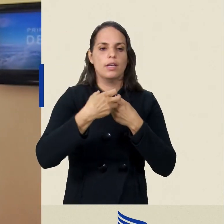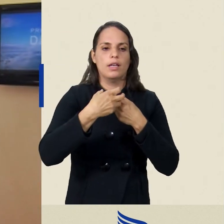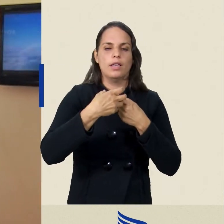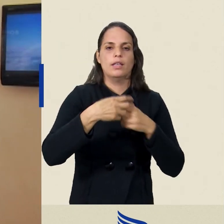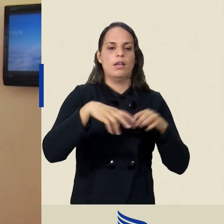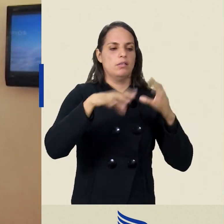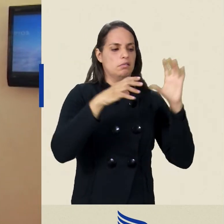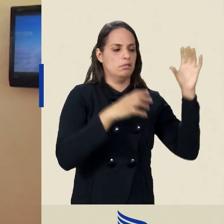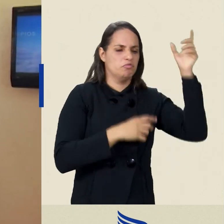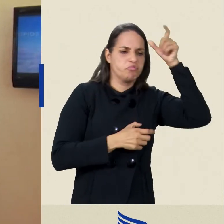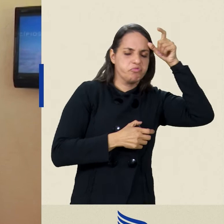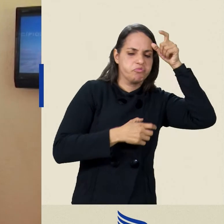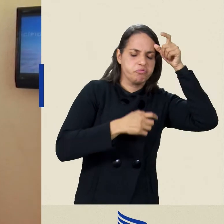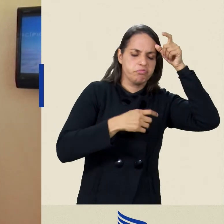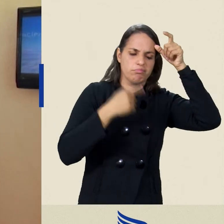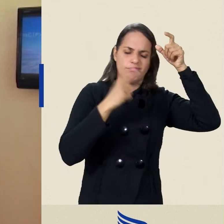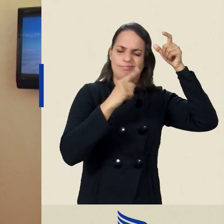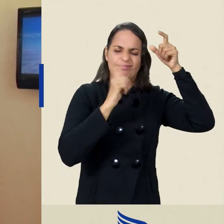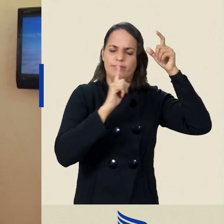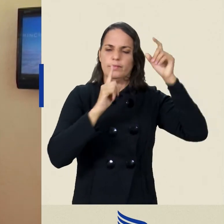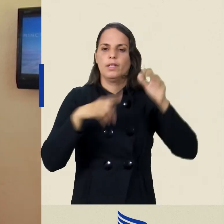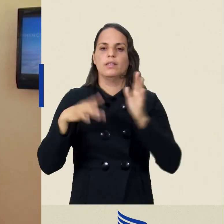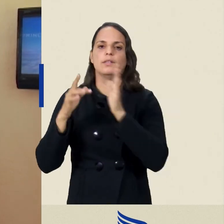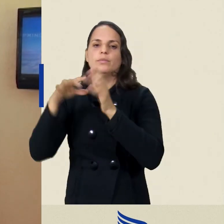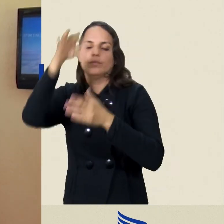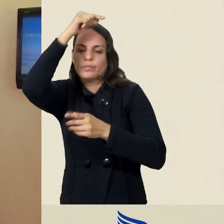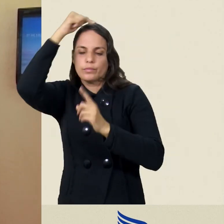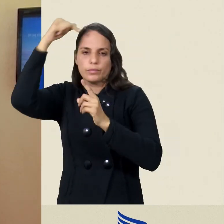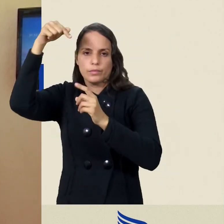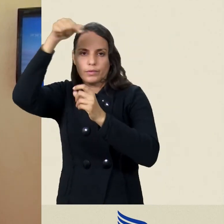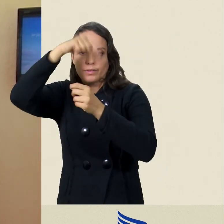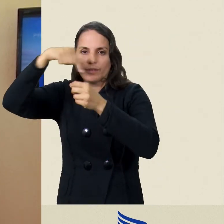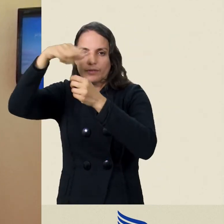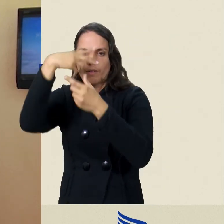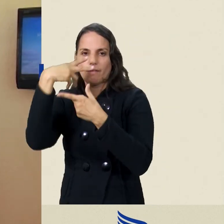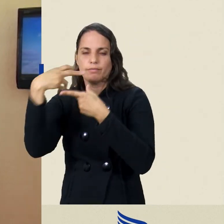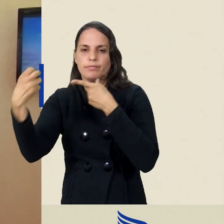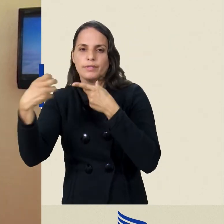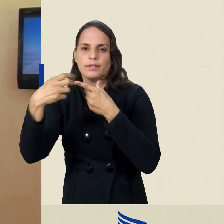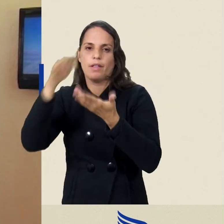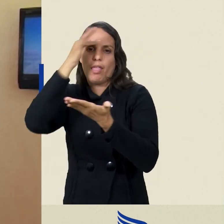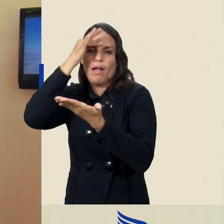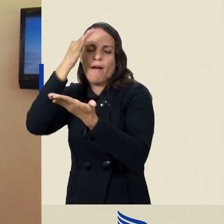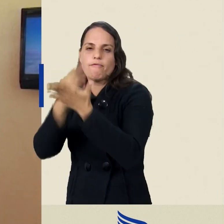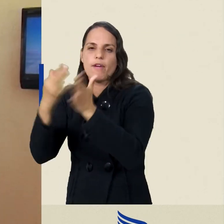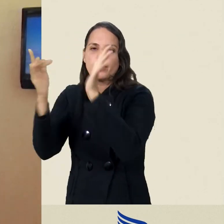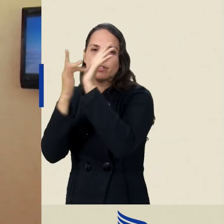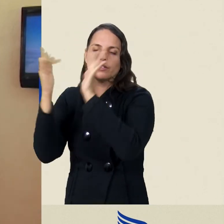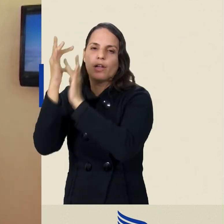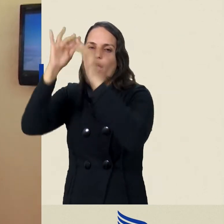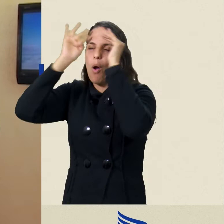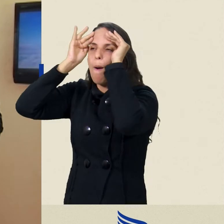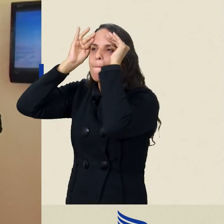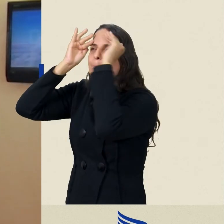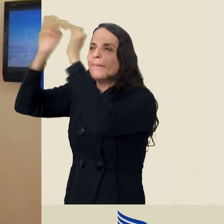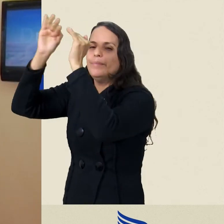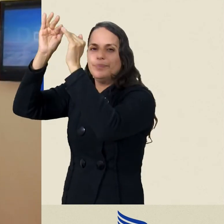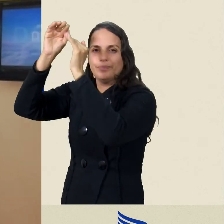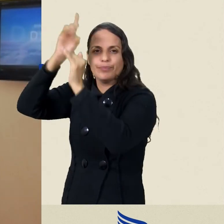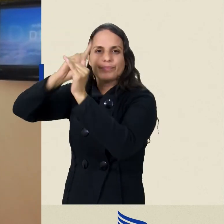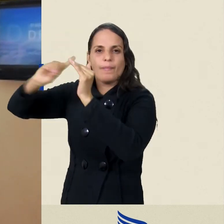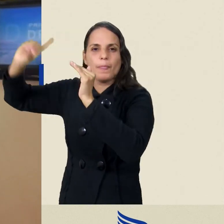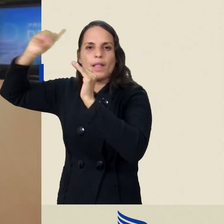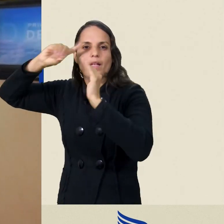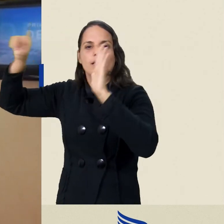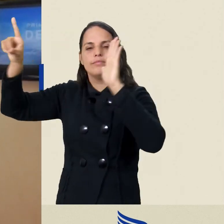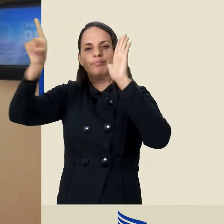imagem e seu sinal. E o que é a fé em Jesus? A fé em Jesus se manifesta na observância de todos os